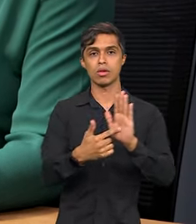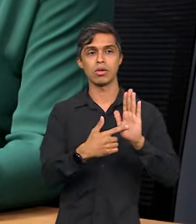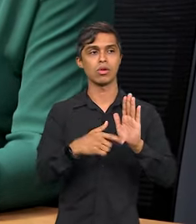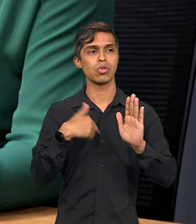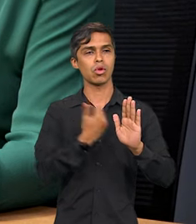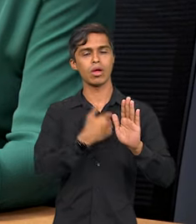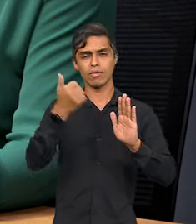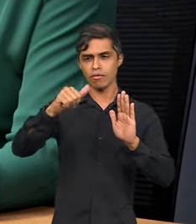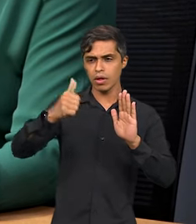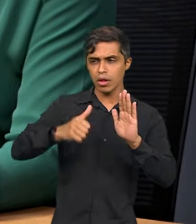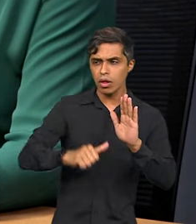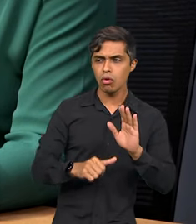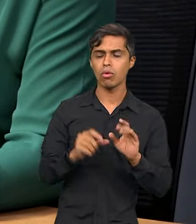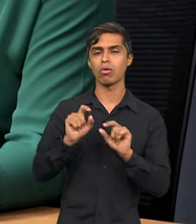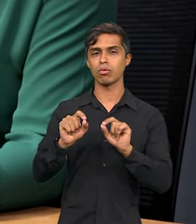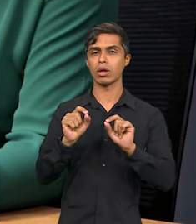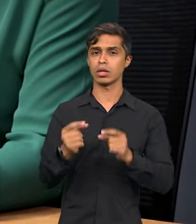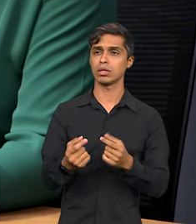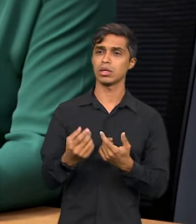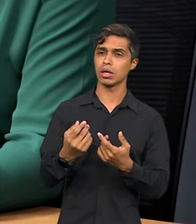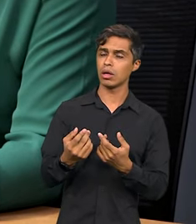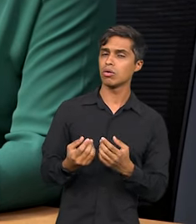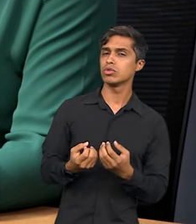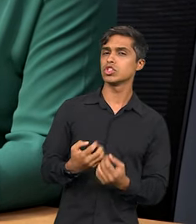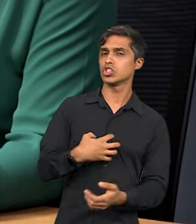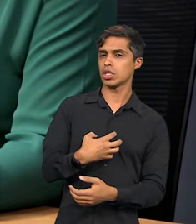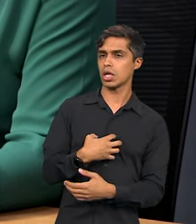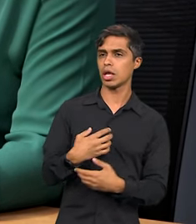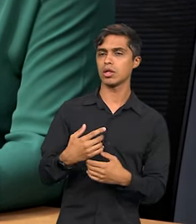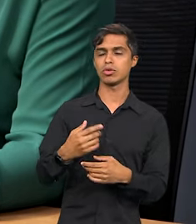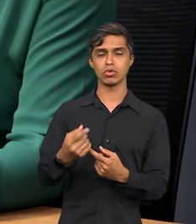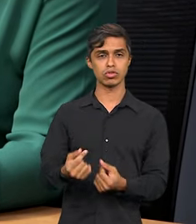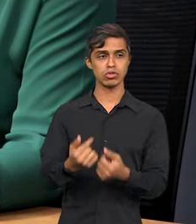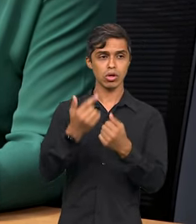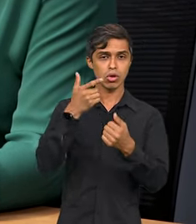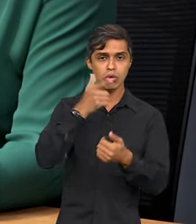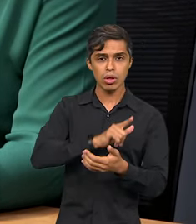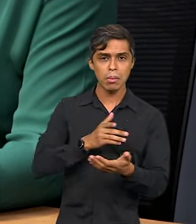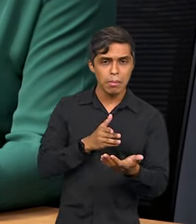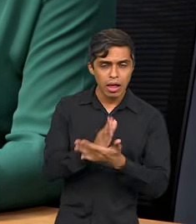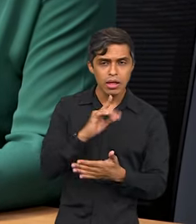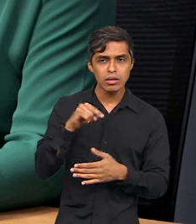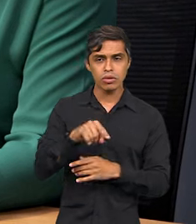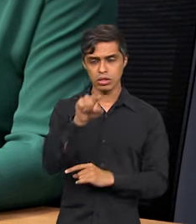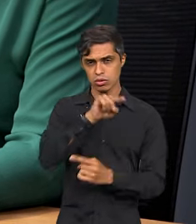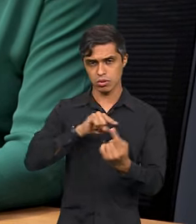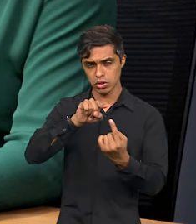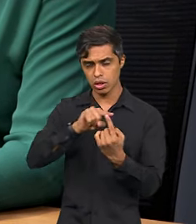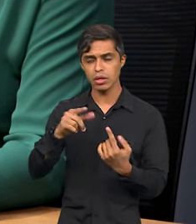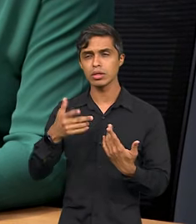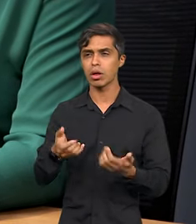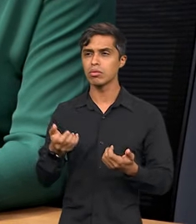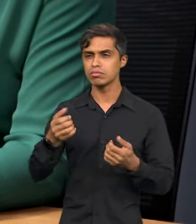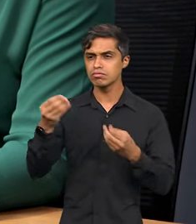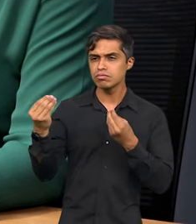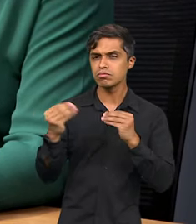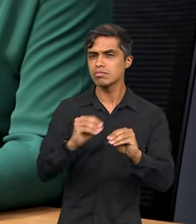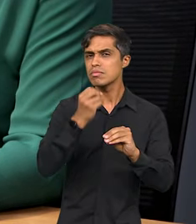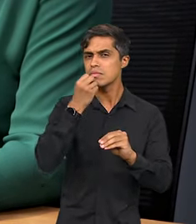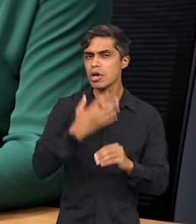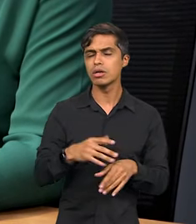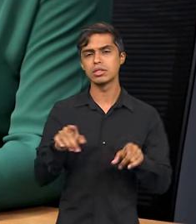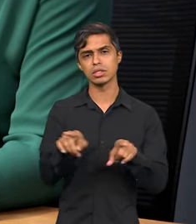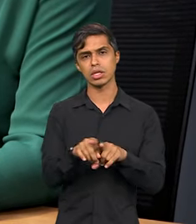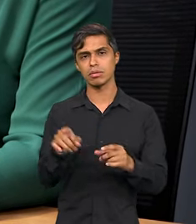eh os recursos que que passaram a ingressar no no orçamento público com essa finalidade eles estão sendo bem aplicados e